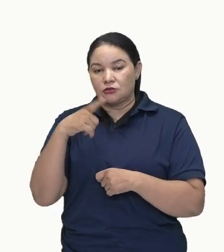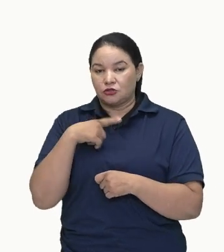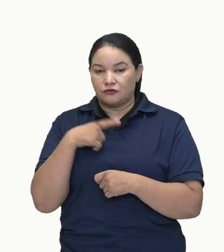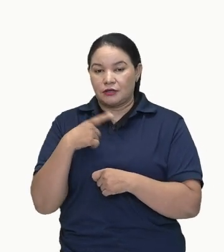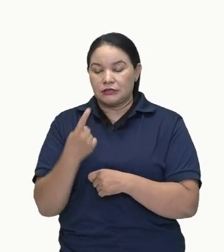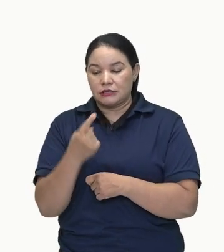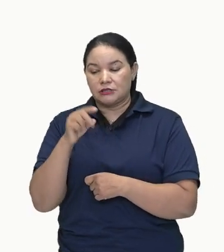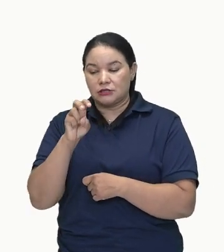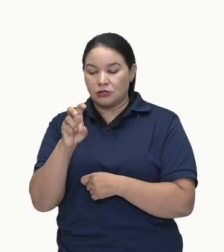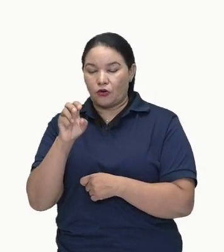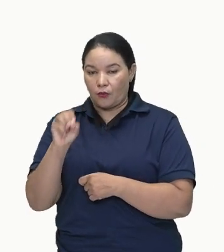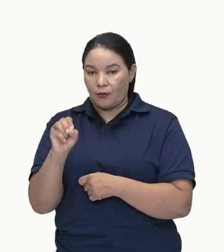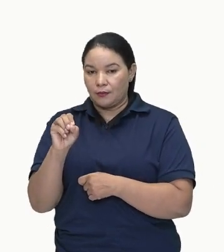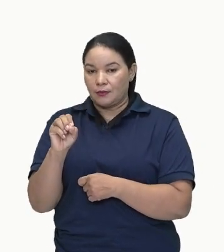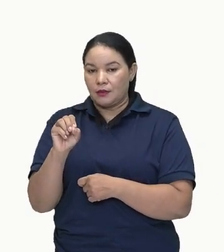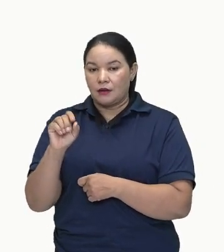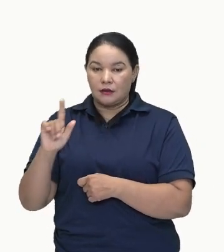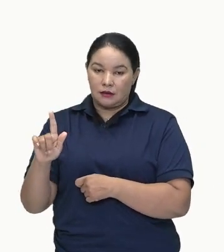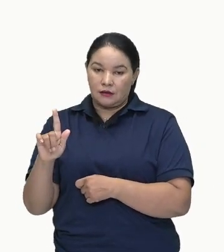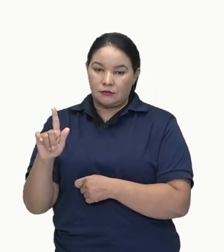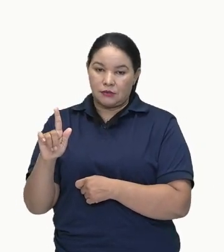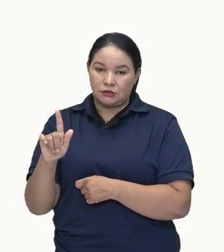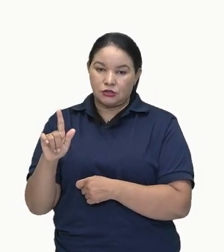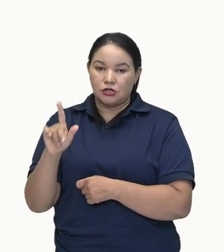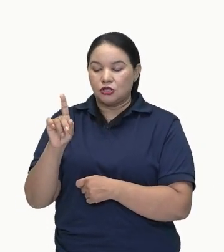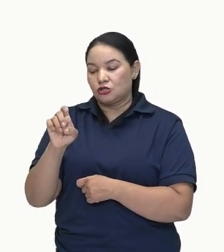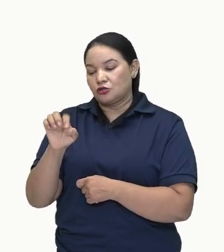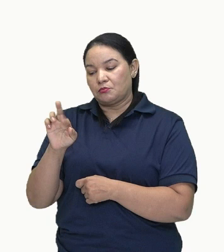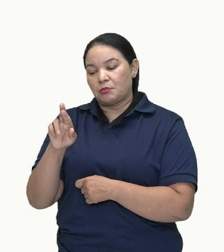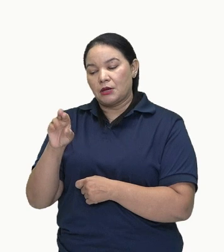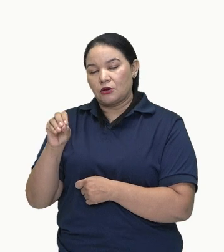agora 150 gramas,